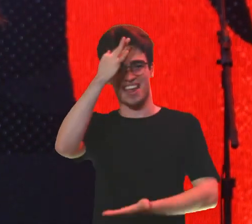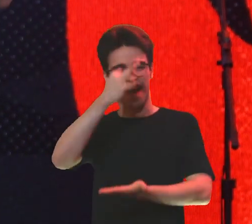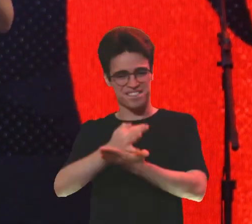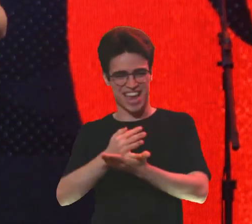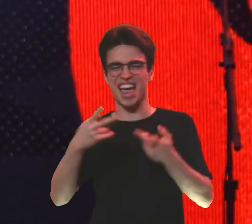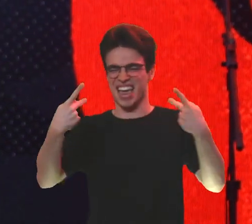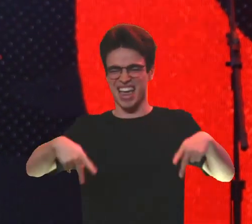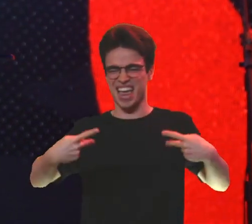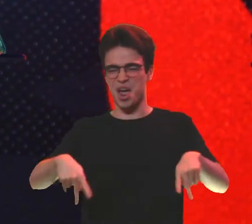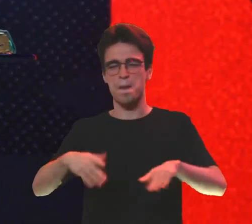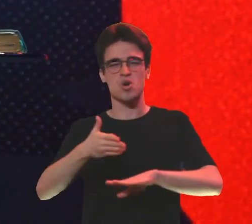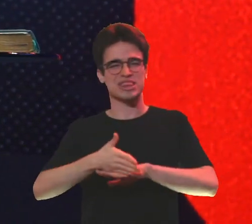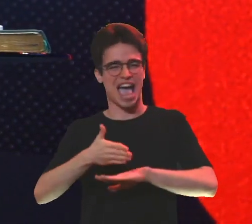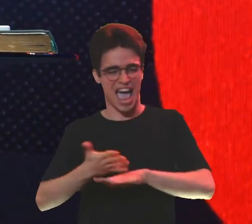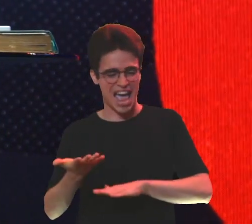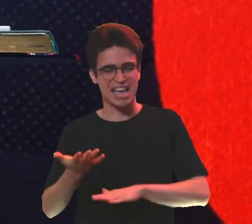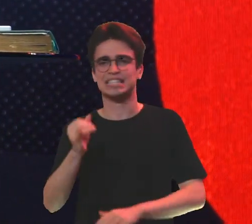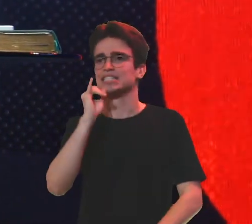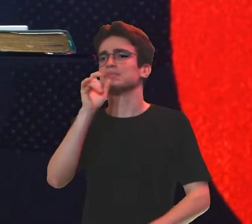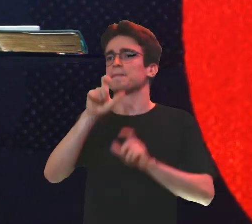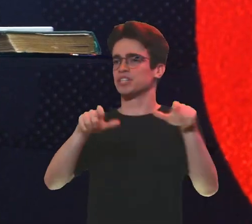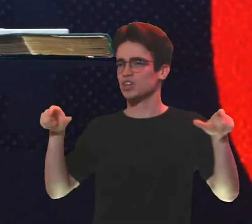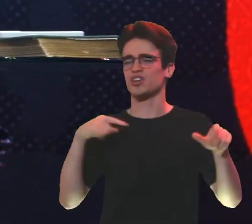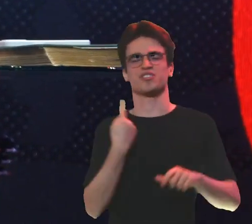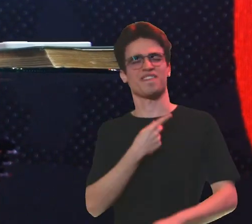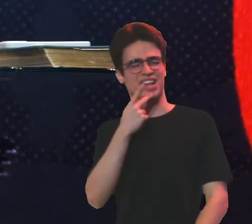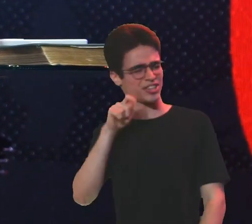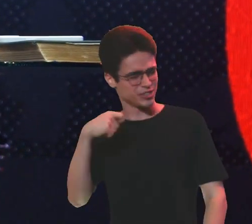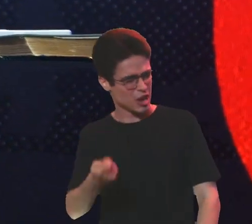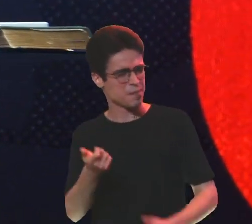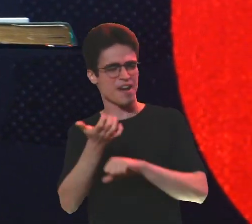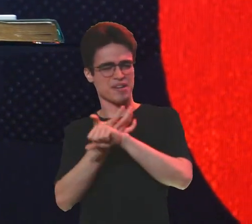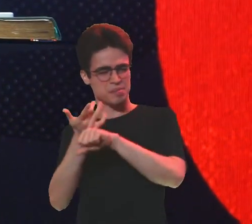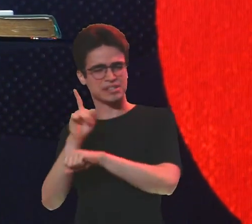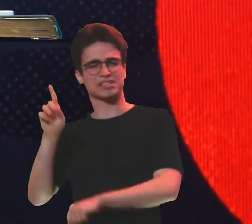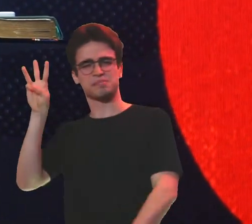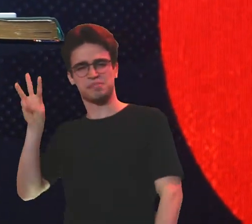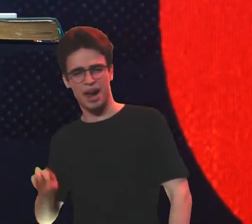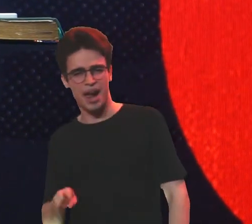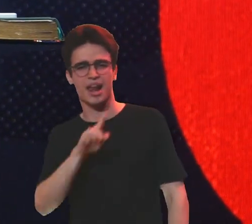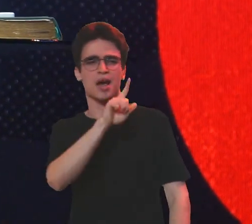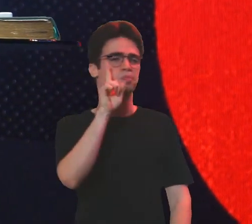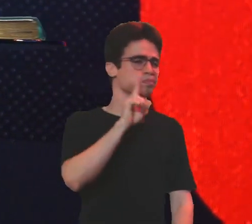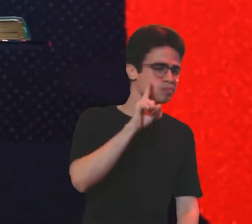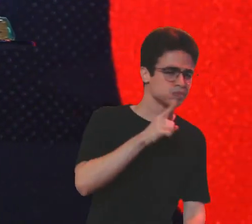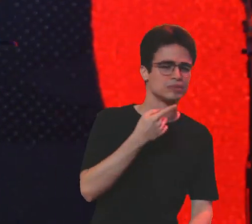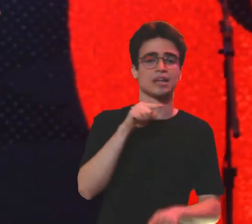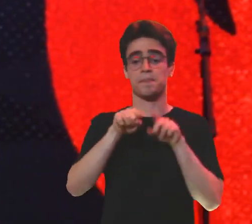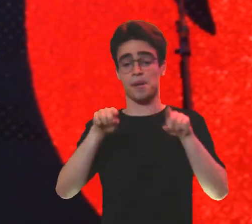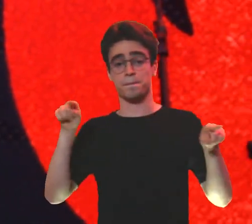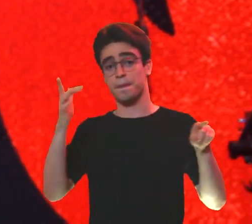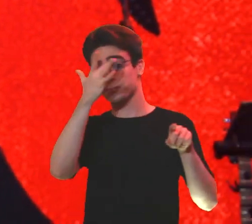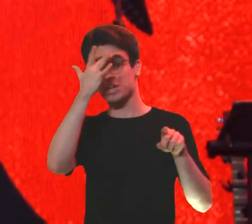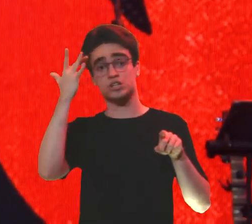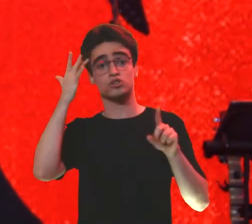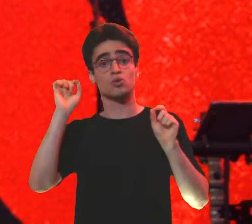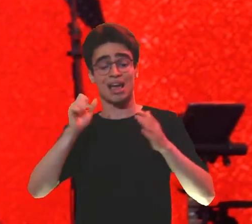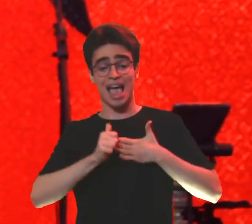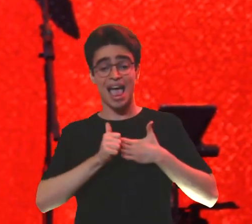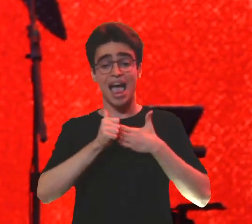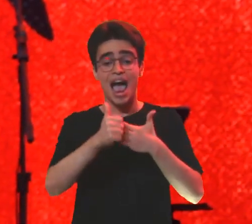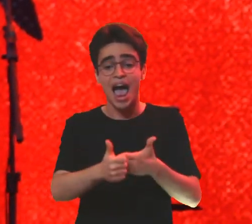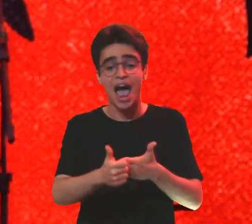esses homens que nós citamos, desses avivamentos que aconteceram, eles guiaram pessoas e povos para